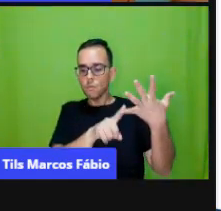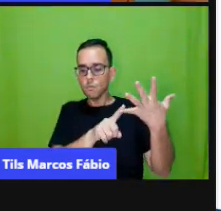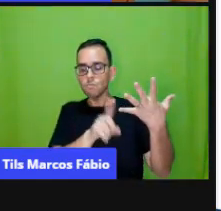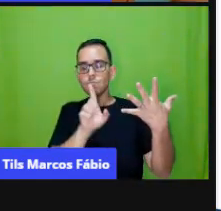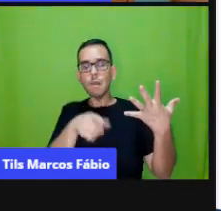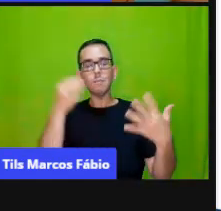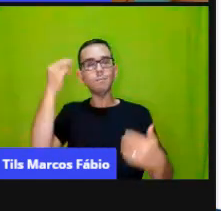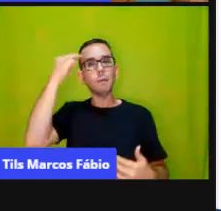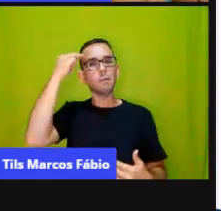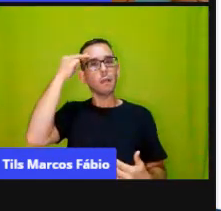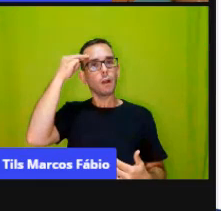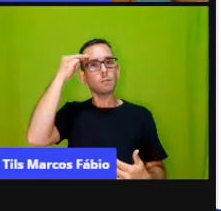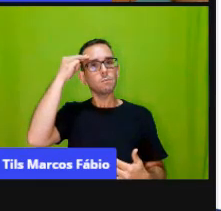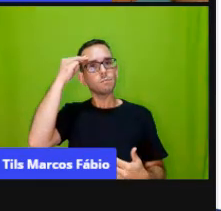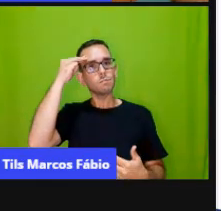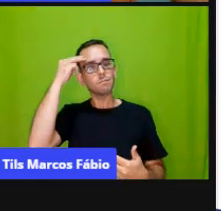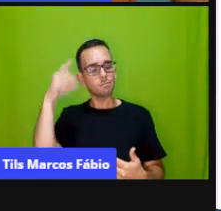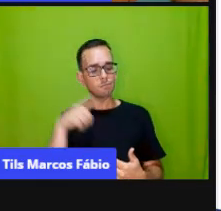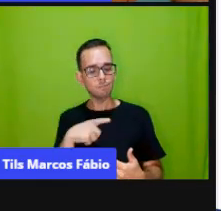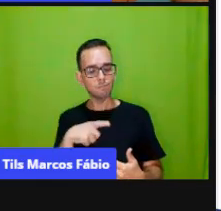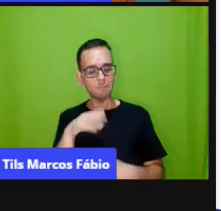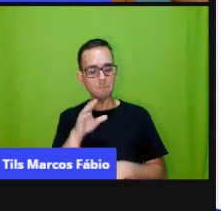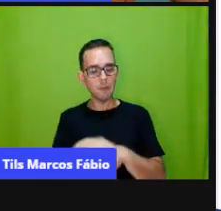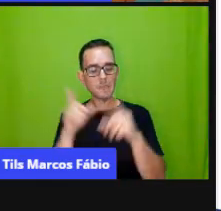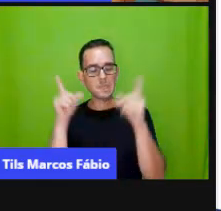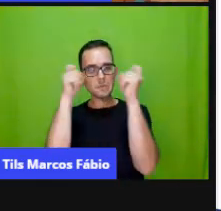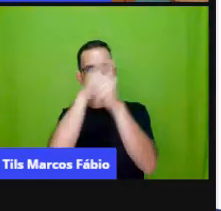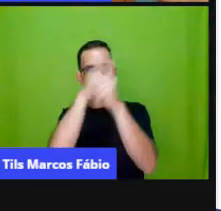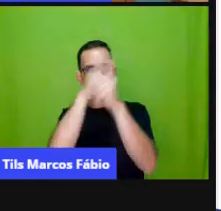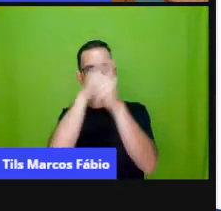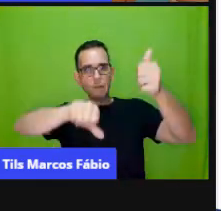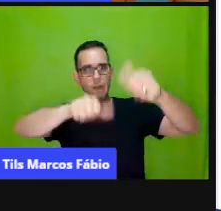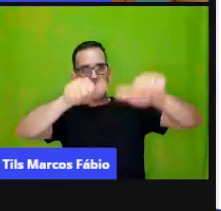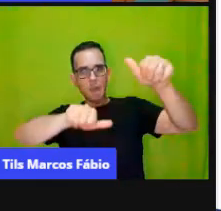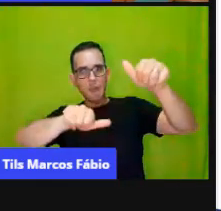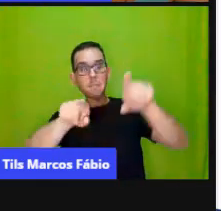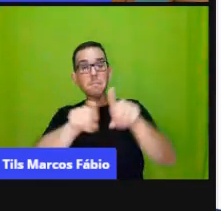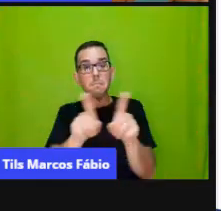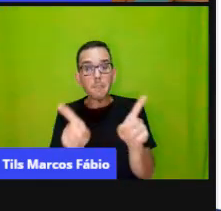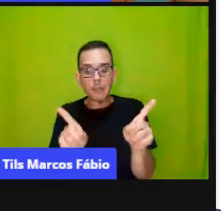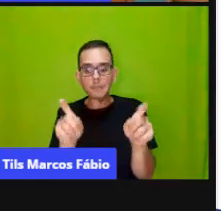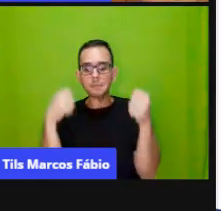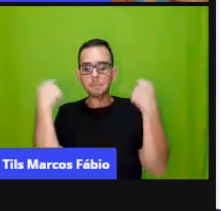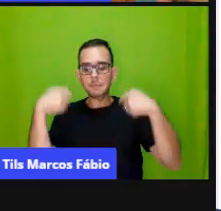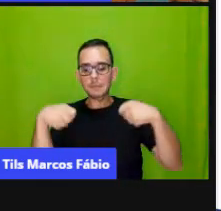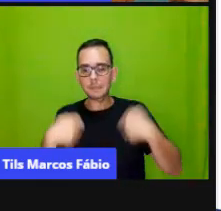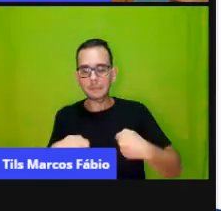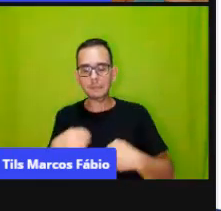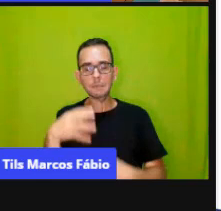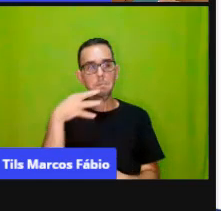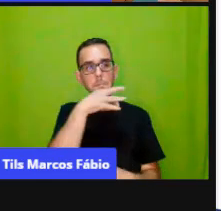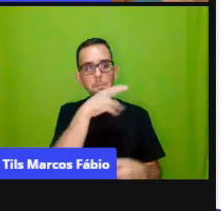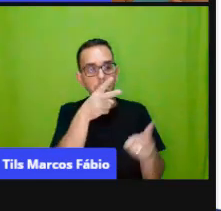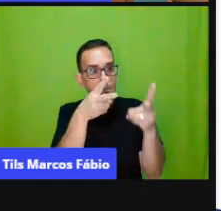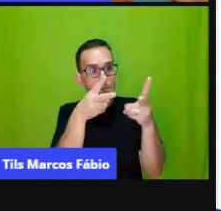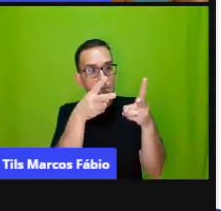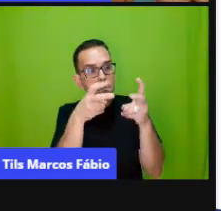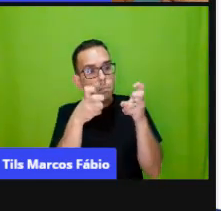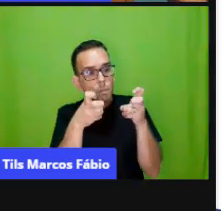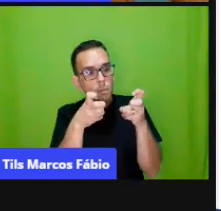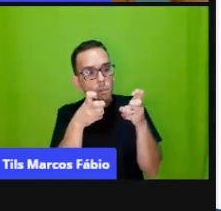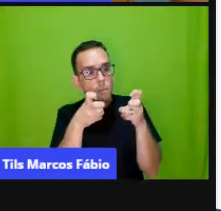mental, que é mais difícil um pouquinho de avaliar, mas que a gente vai precisar ter uma percepção de